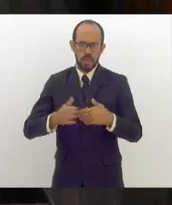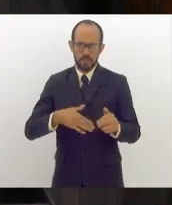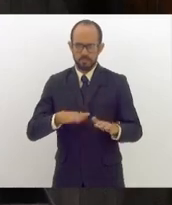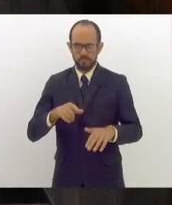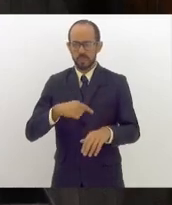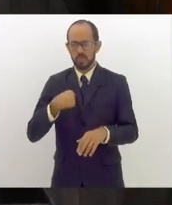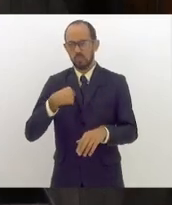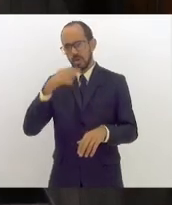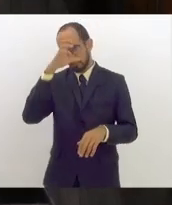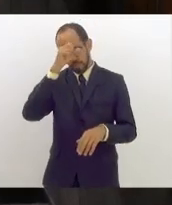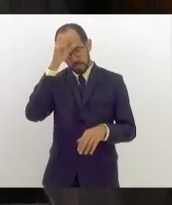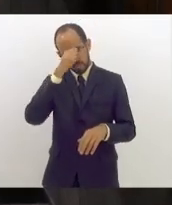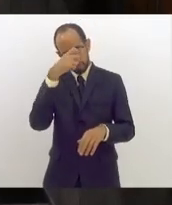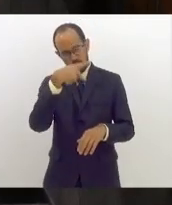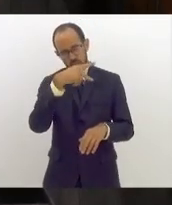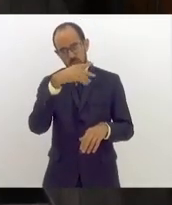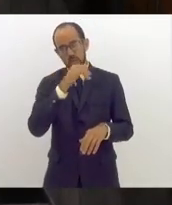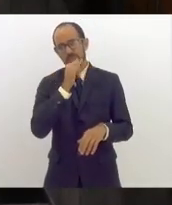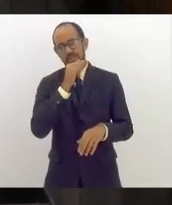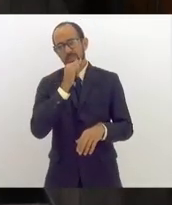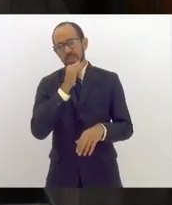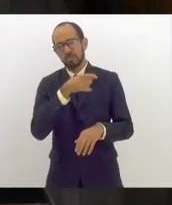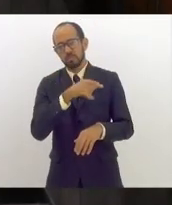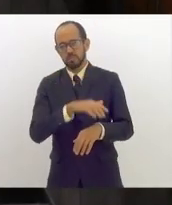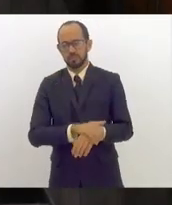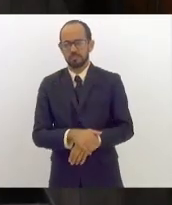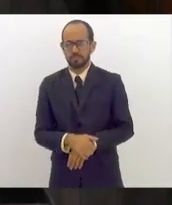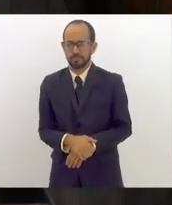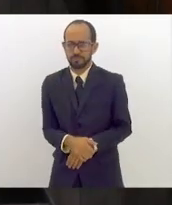isso com seus exemplos de Presidente aprendi também